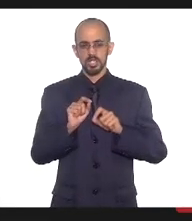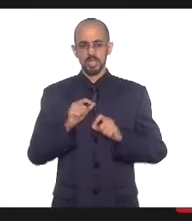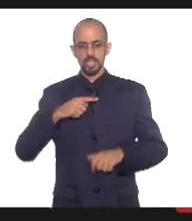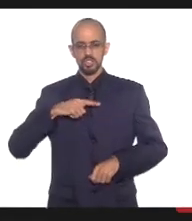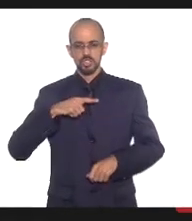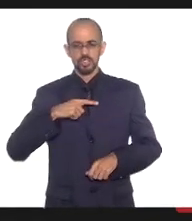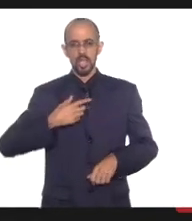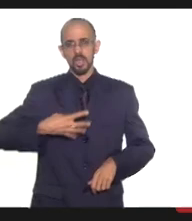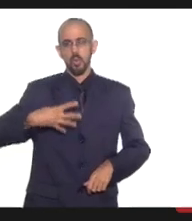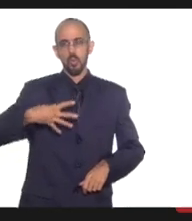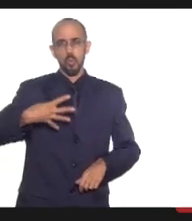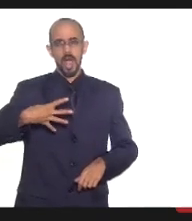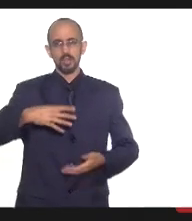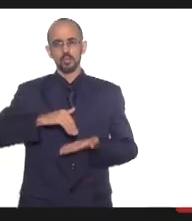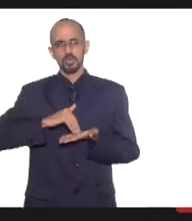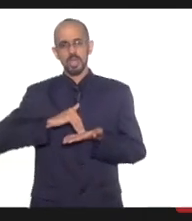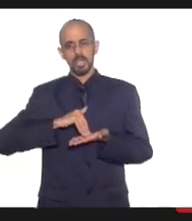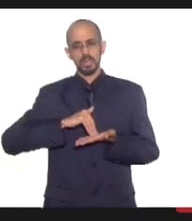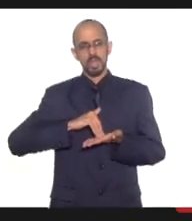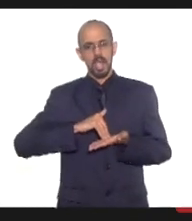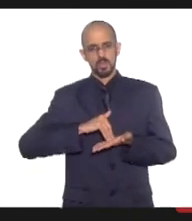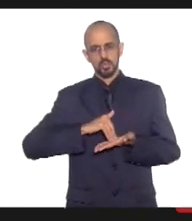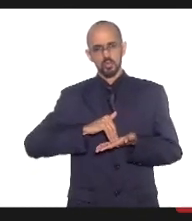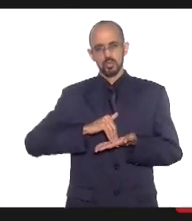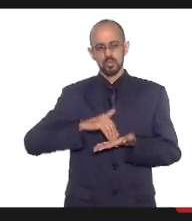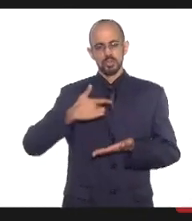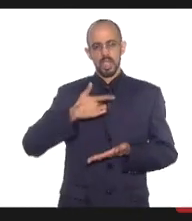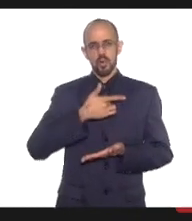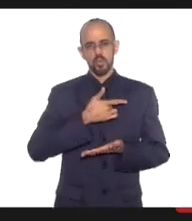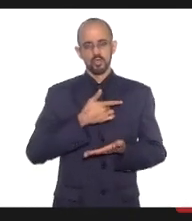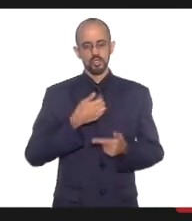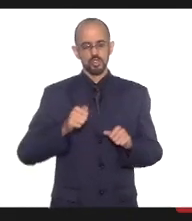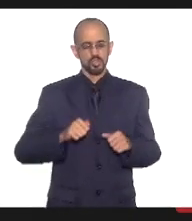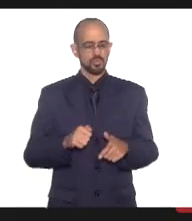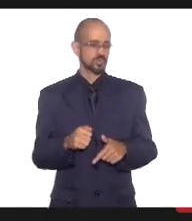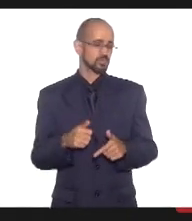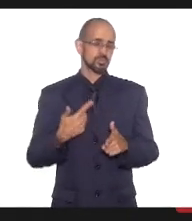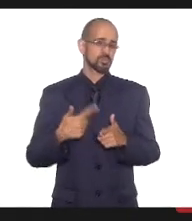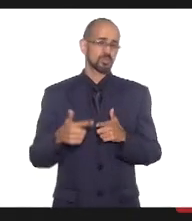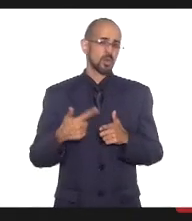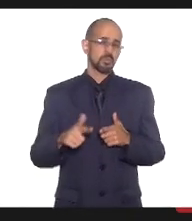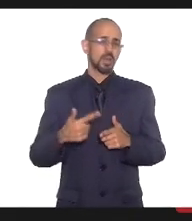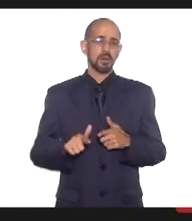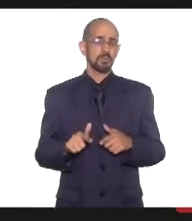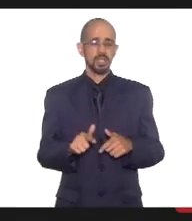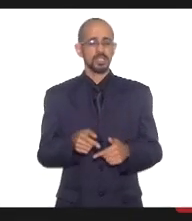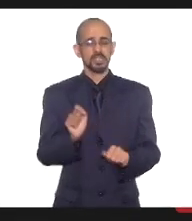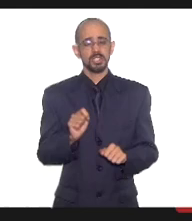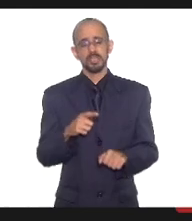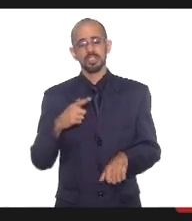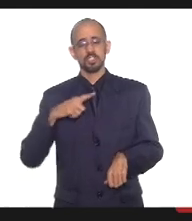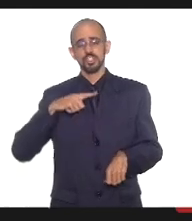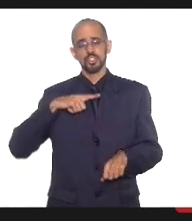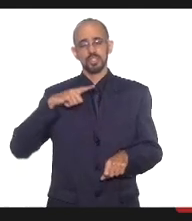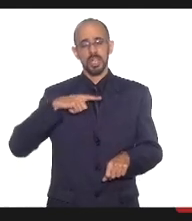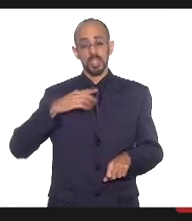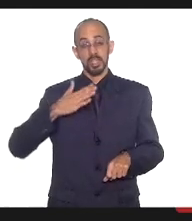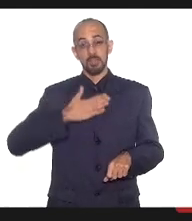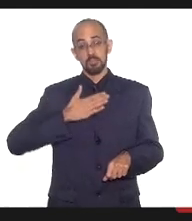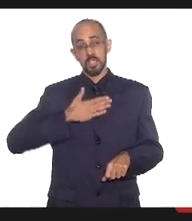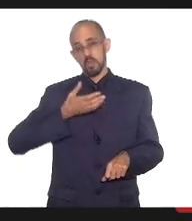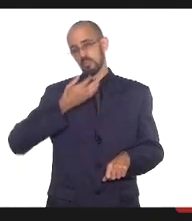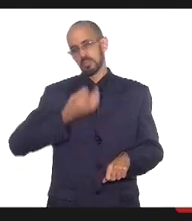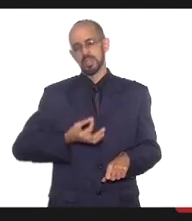secretário de saúde num processo que segue muito né o meu entendimento é uma